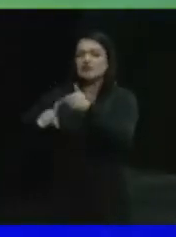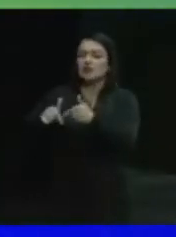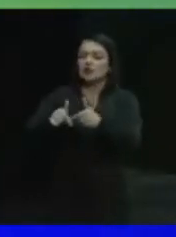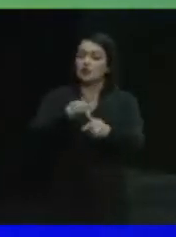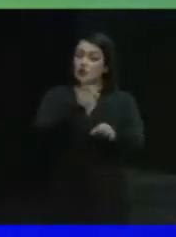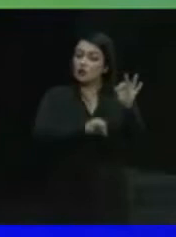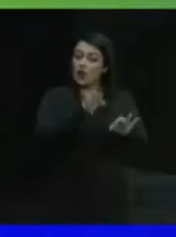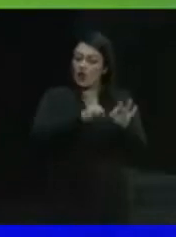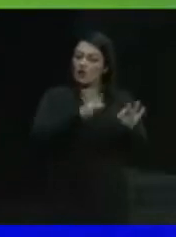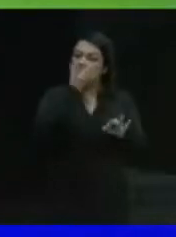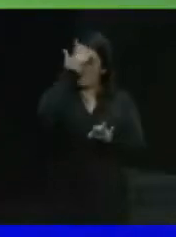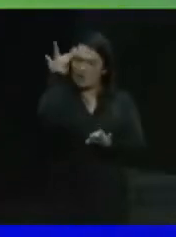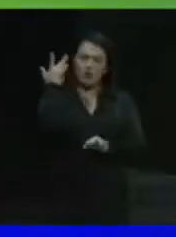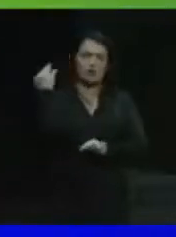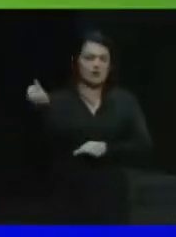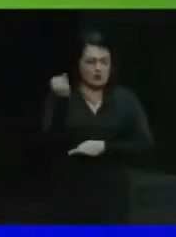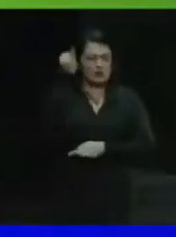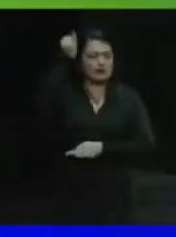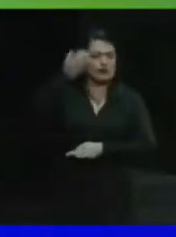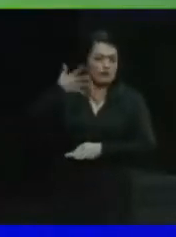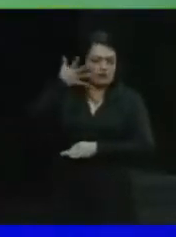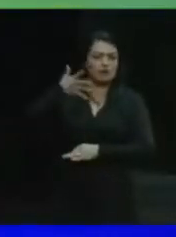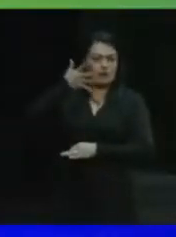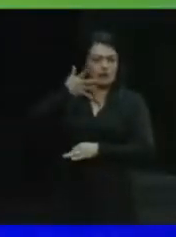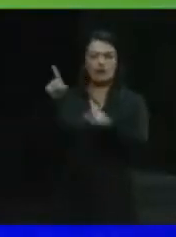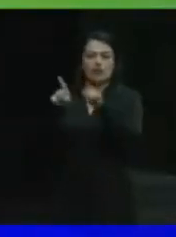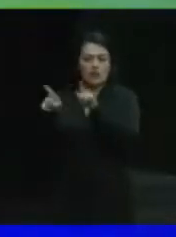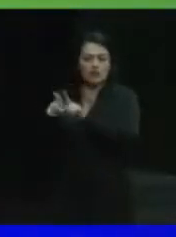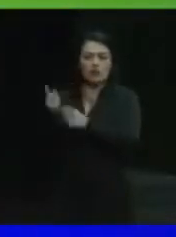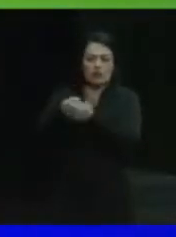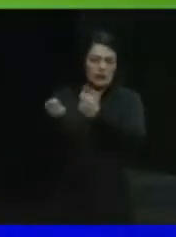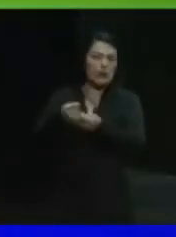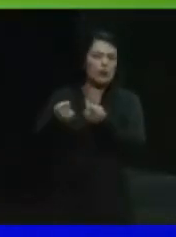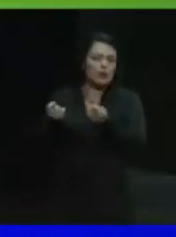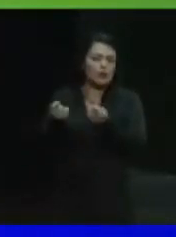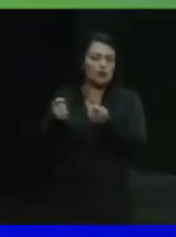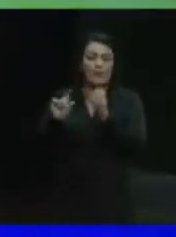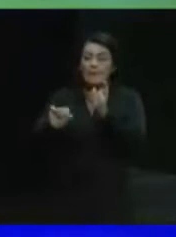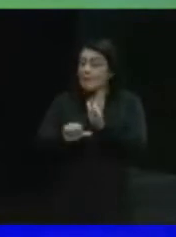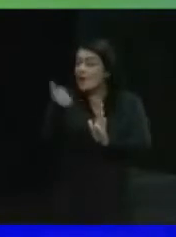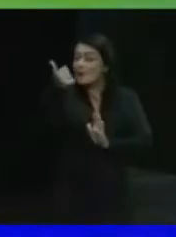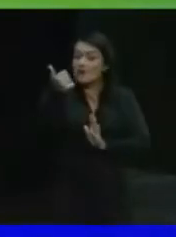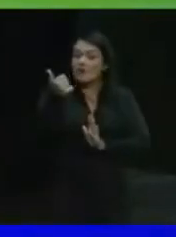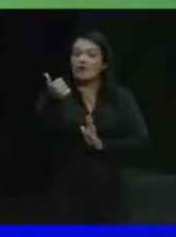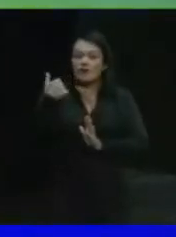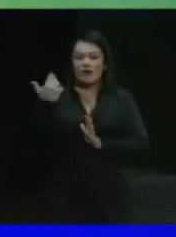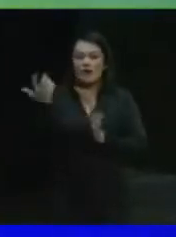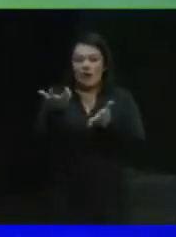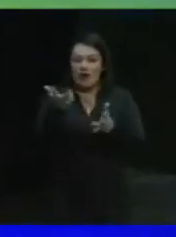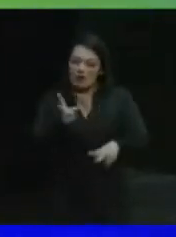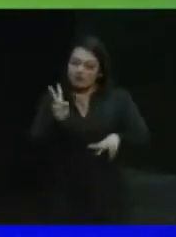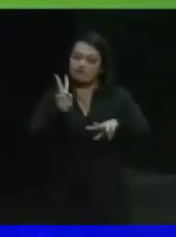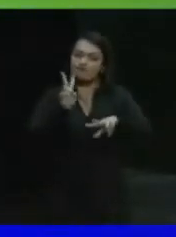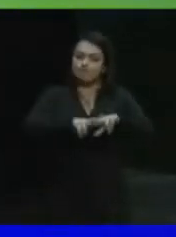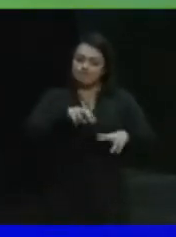pessoas poderosas do mundo da política e dos negócios, que pela primeira vez pagaram por seus